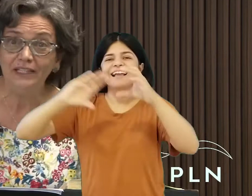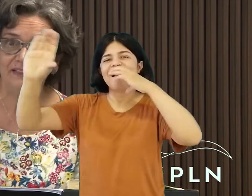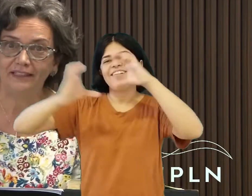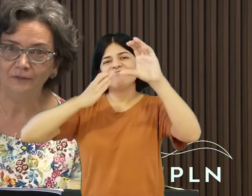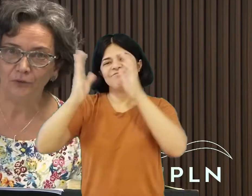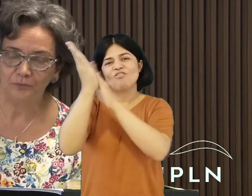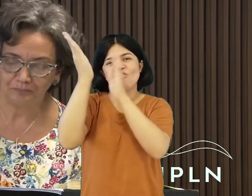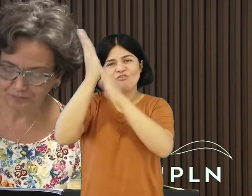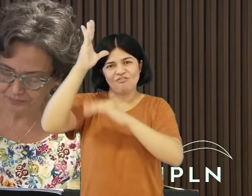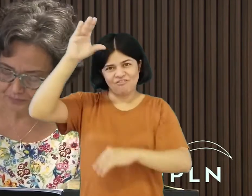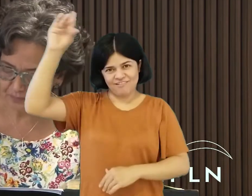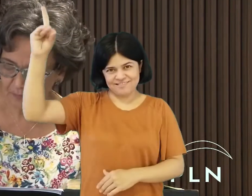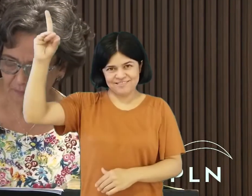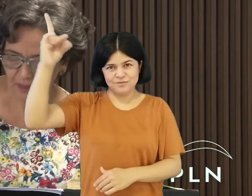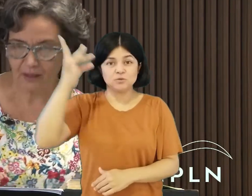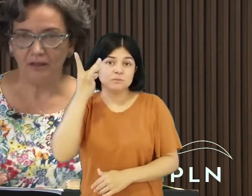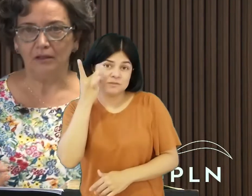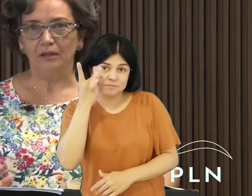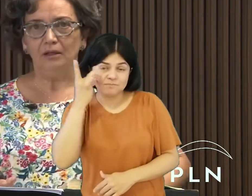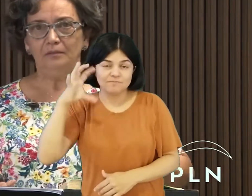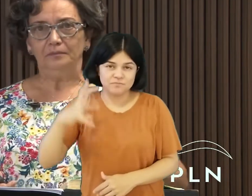No entanto,